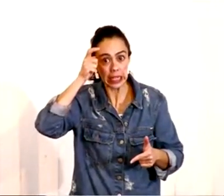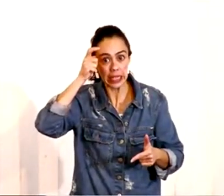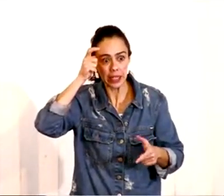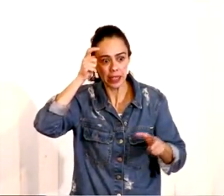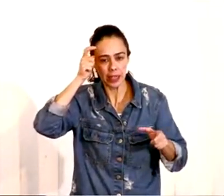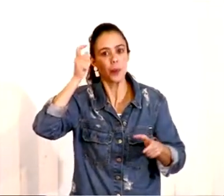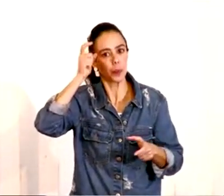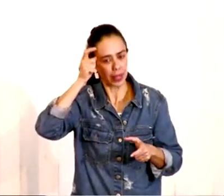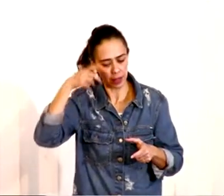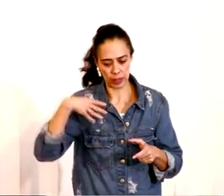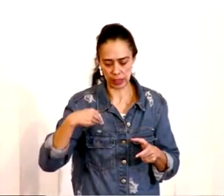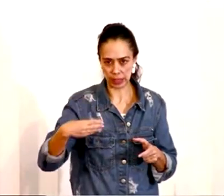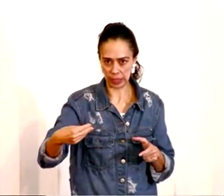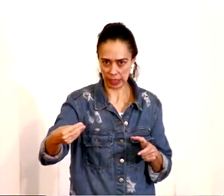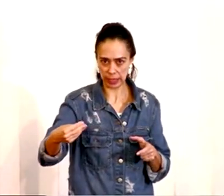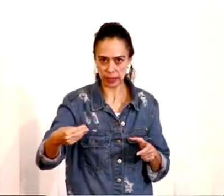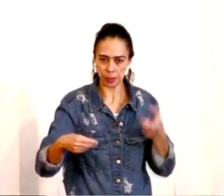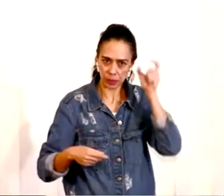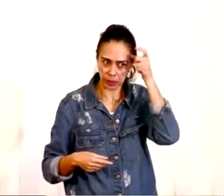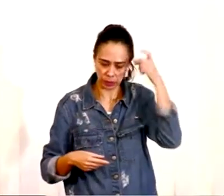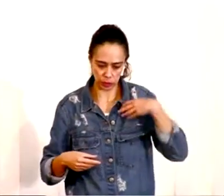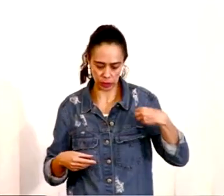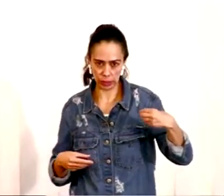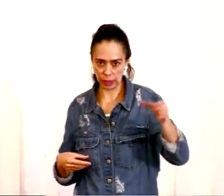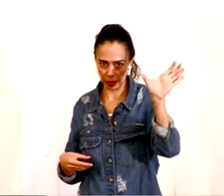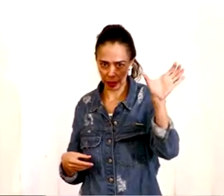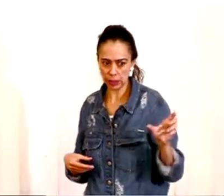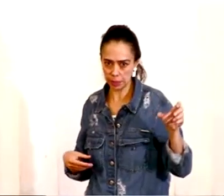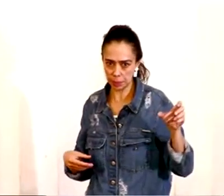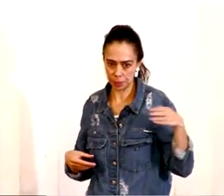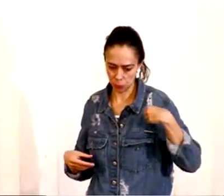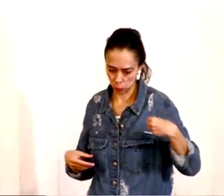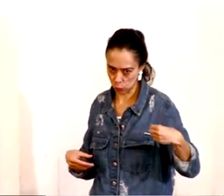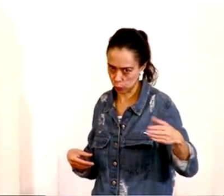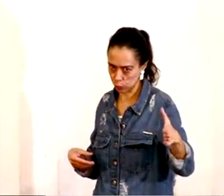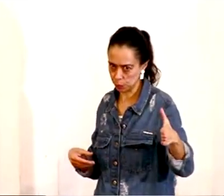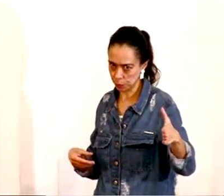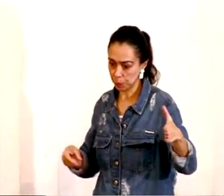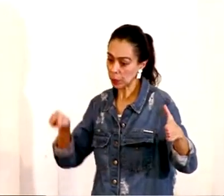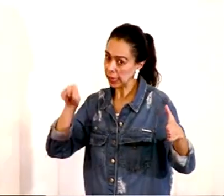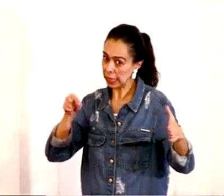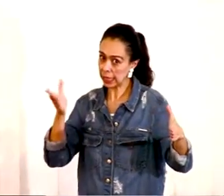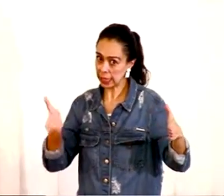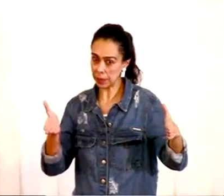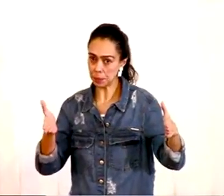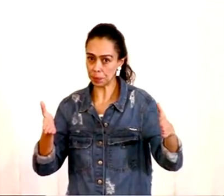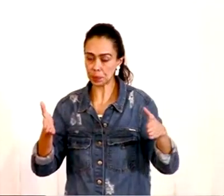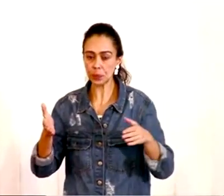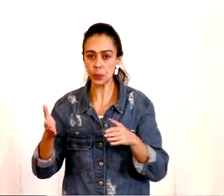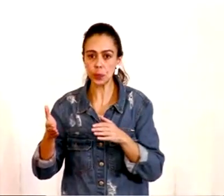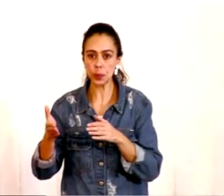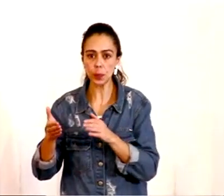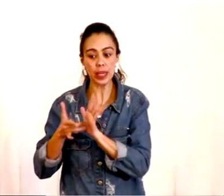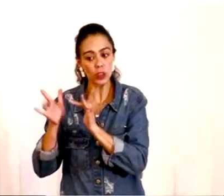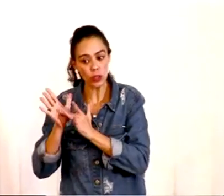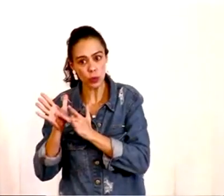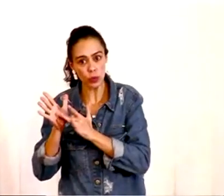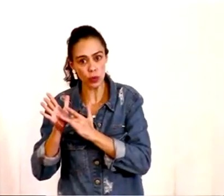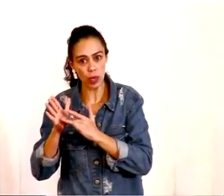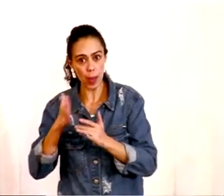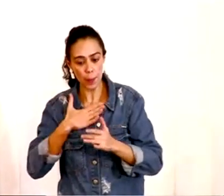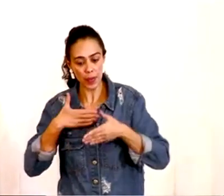eu recebi um varão com auxílio do Senhor. Essa caixa aqui, se